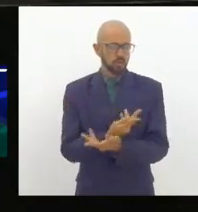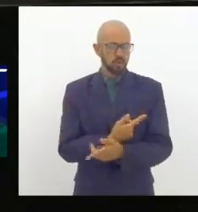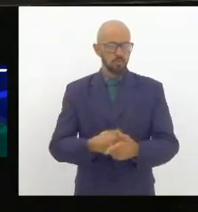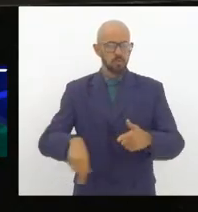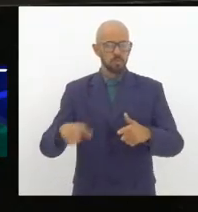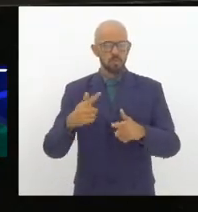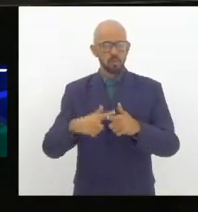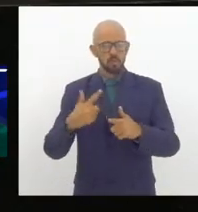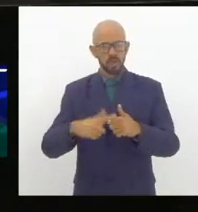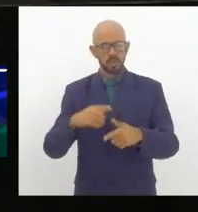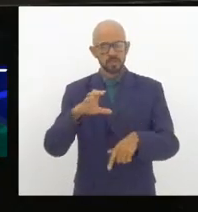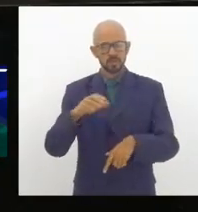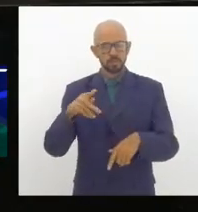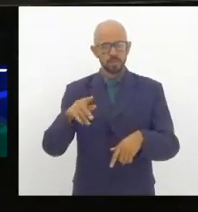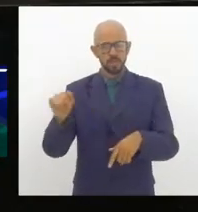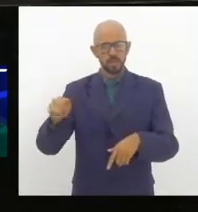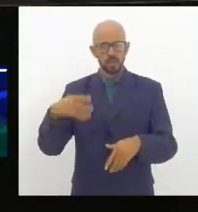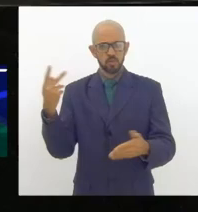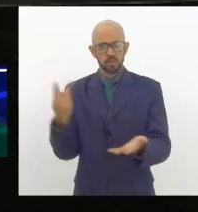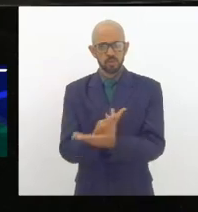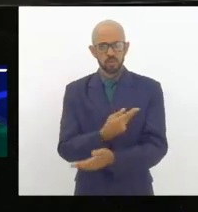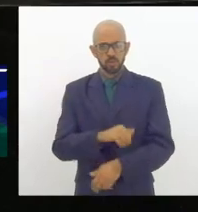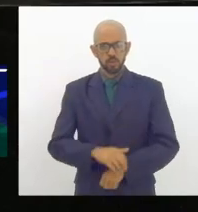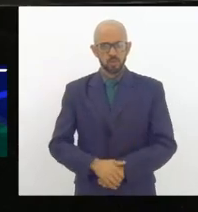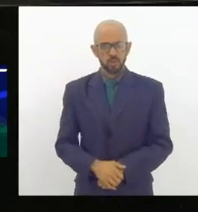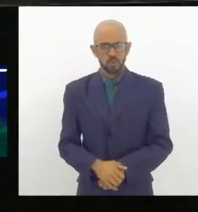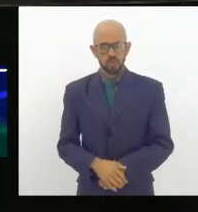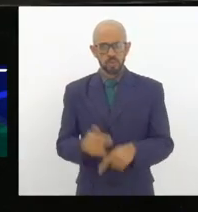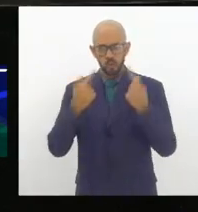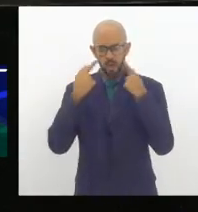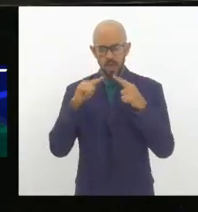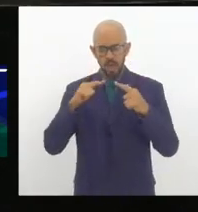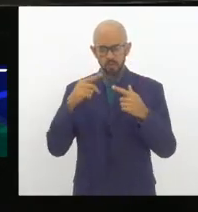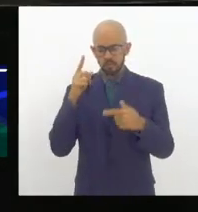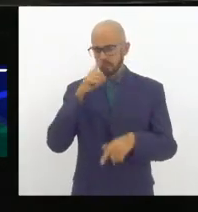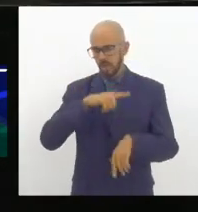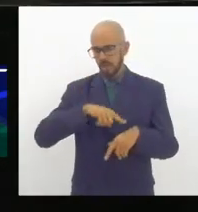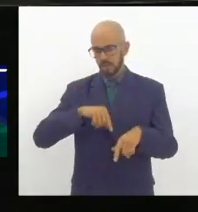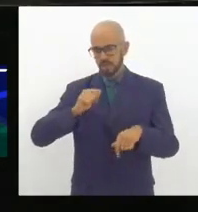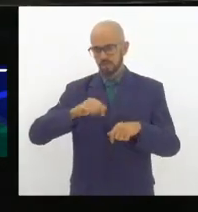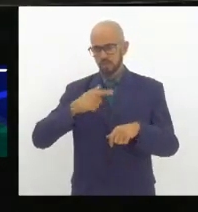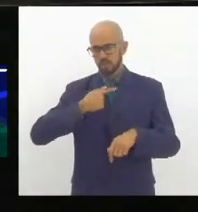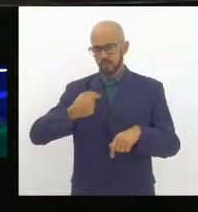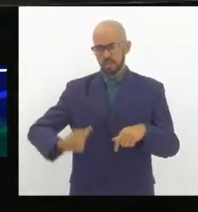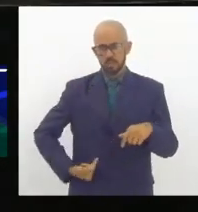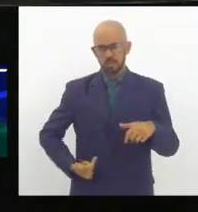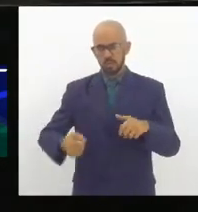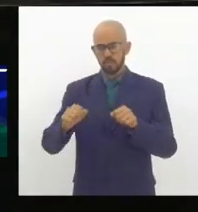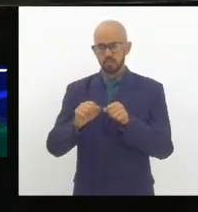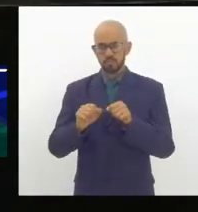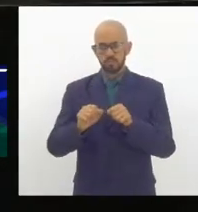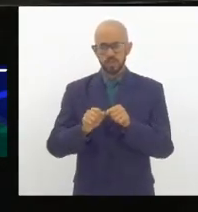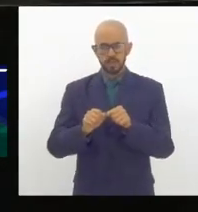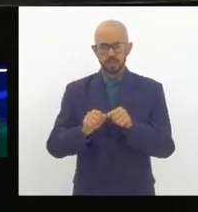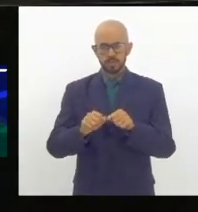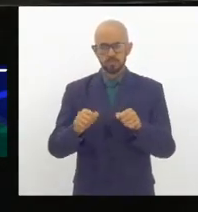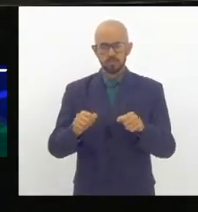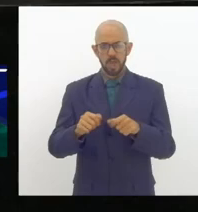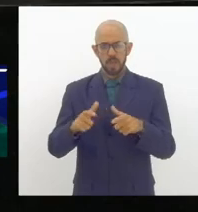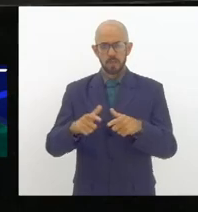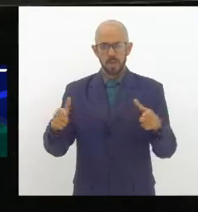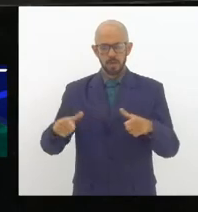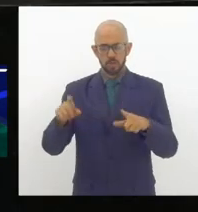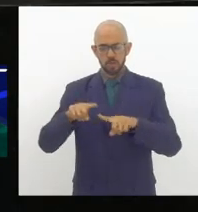nós a ponta e o grave erro que o governador a cometer contra uma uma imensa maioria de trabalhadores